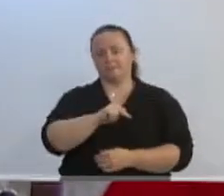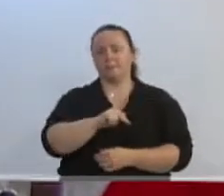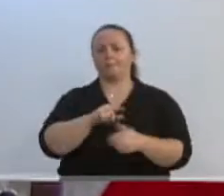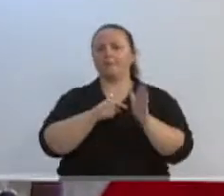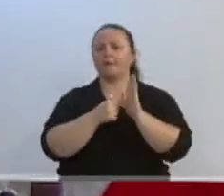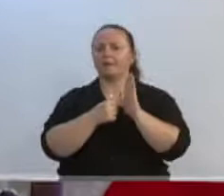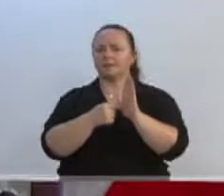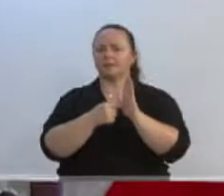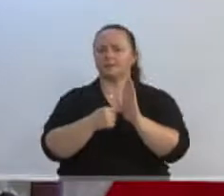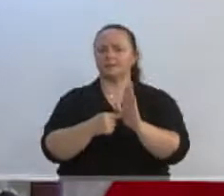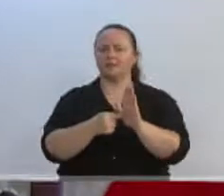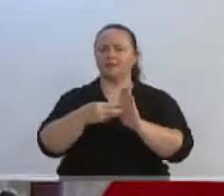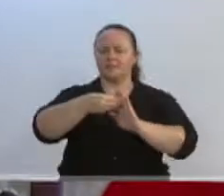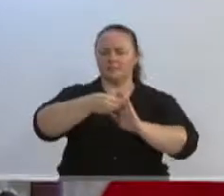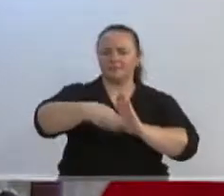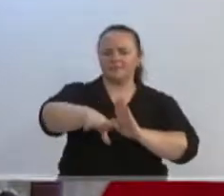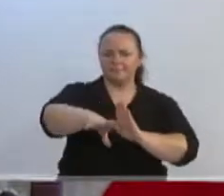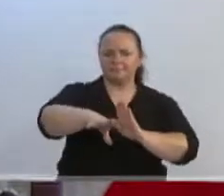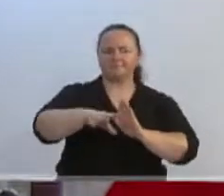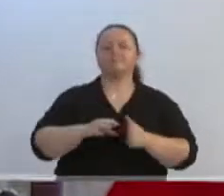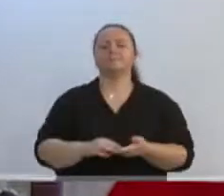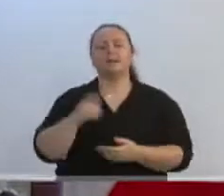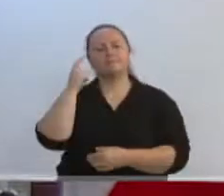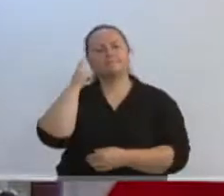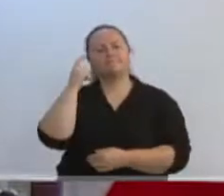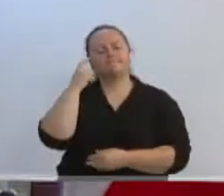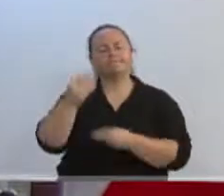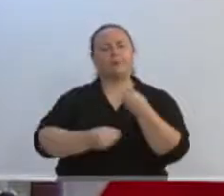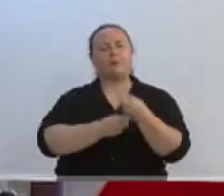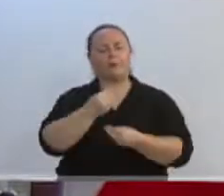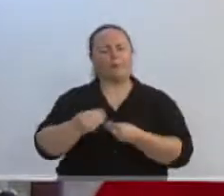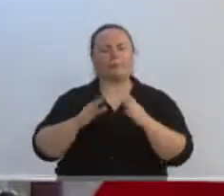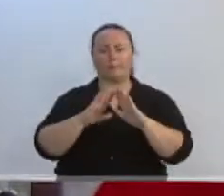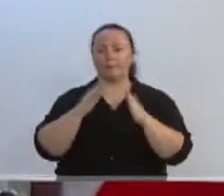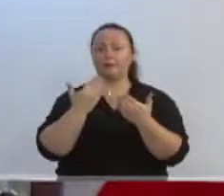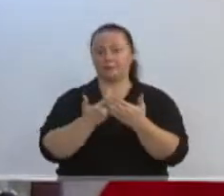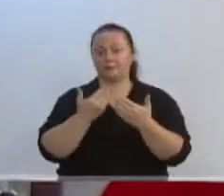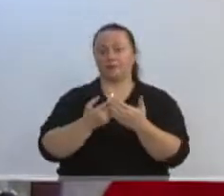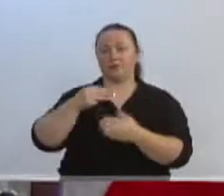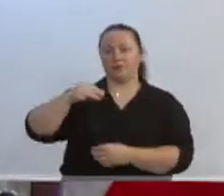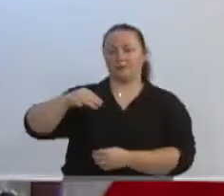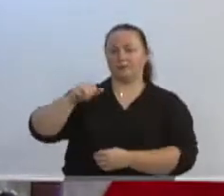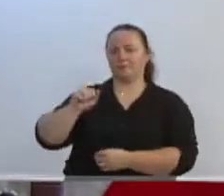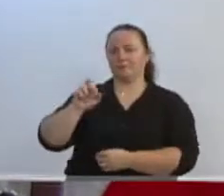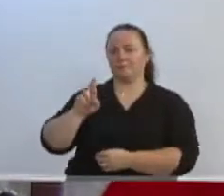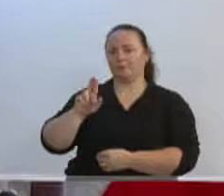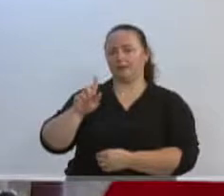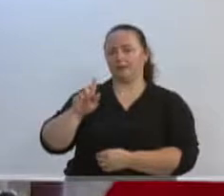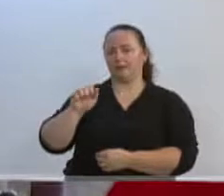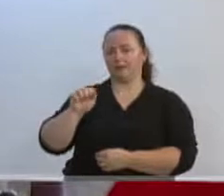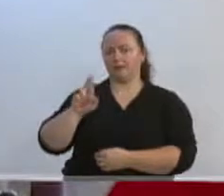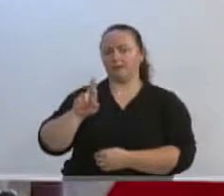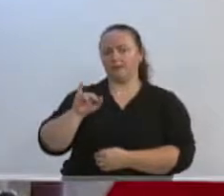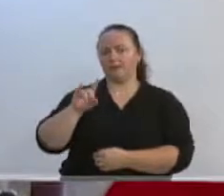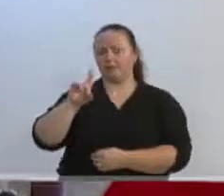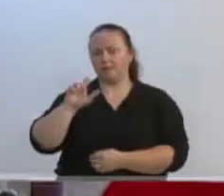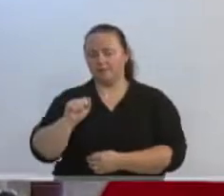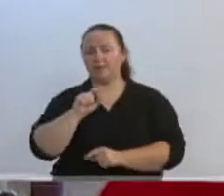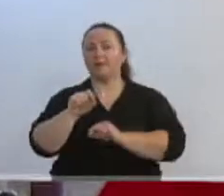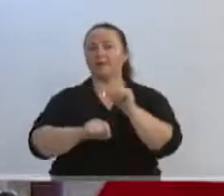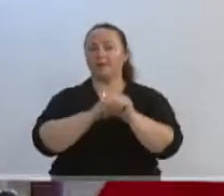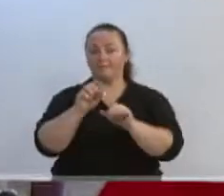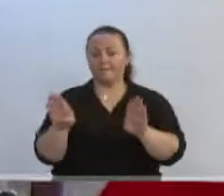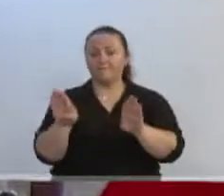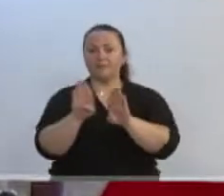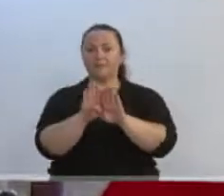para um requerimento para o Poder Público pensar. Nesse caso específico da Escola Margarida, a possibilidade, por exemplo, se for o caso, de, no lugar de fechar,